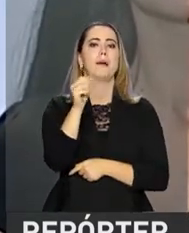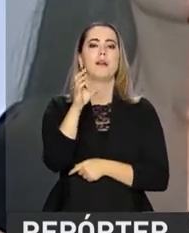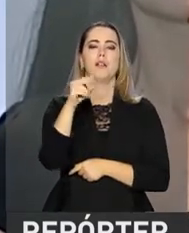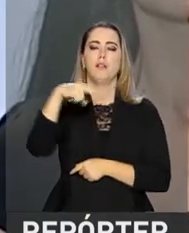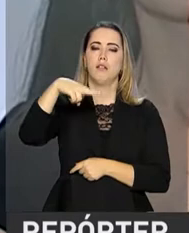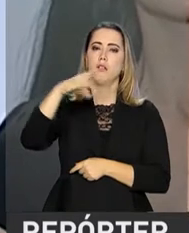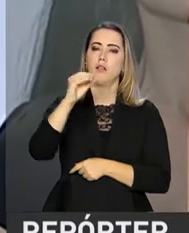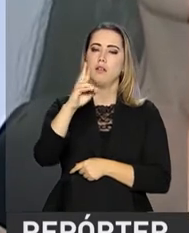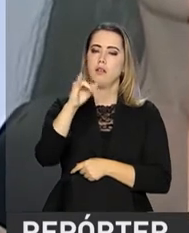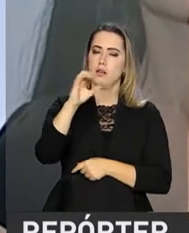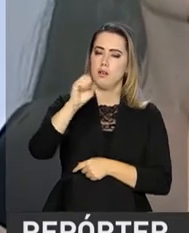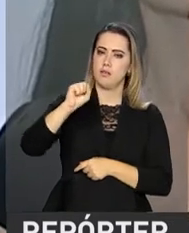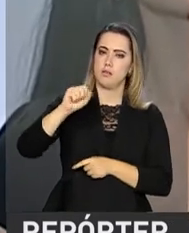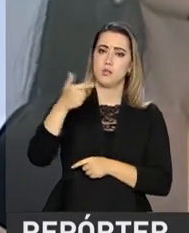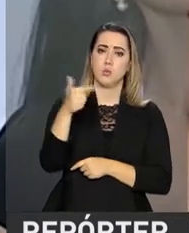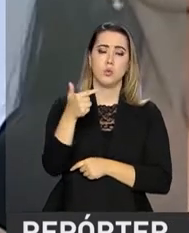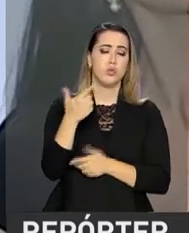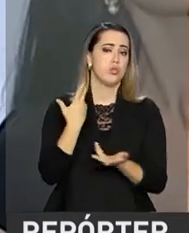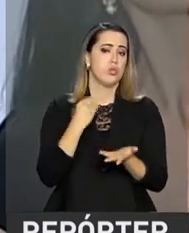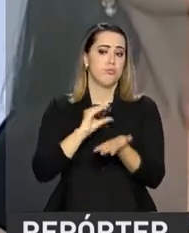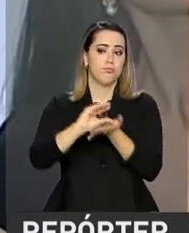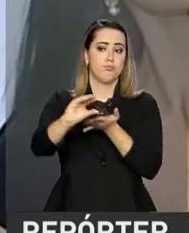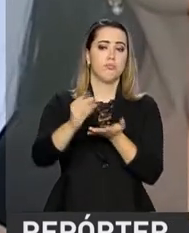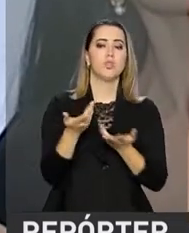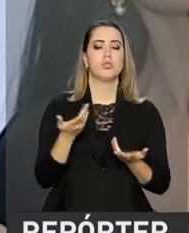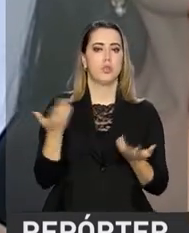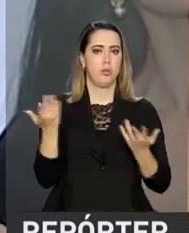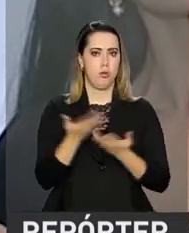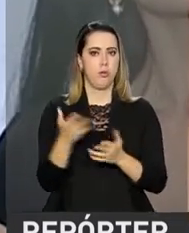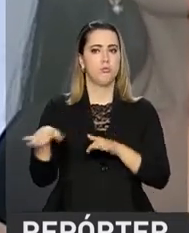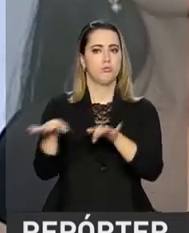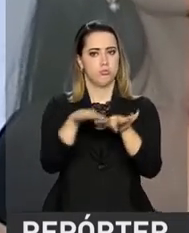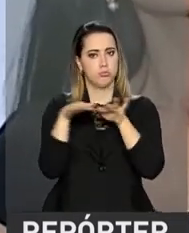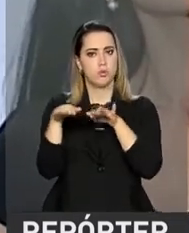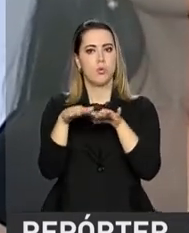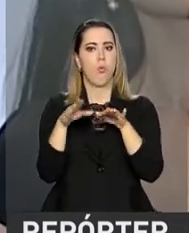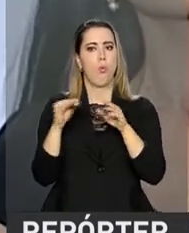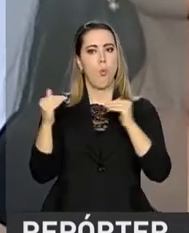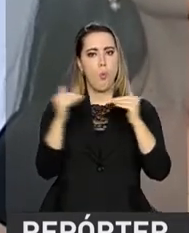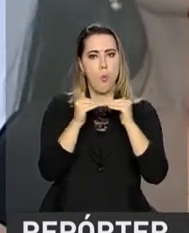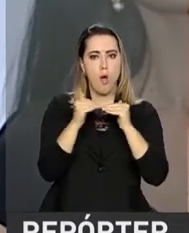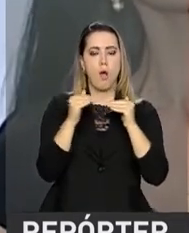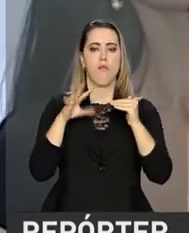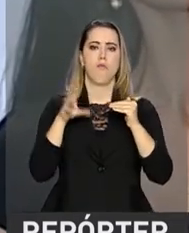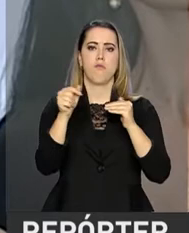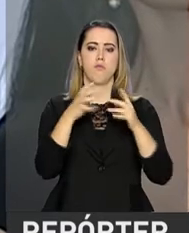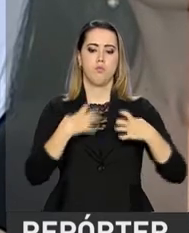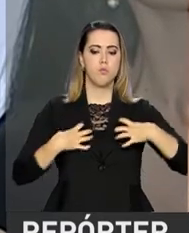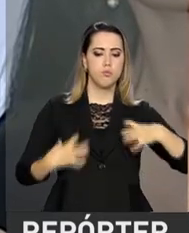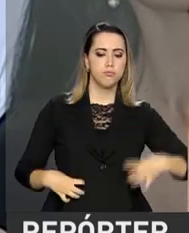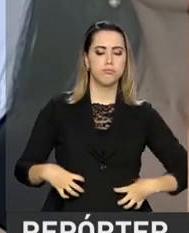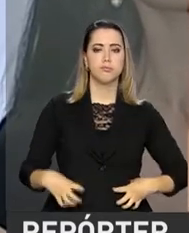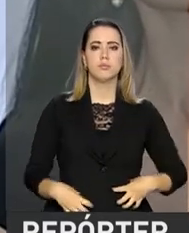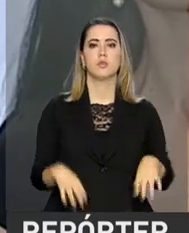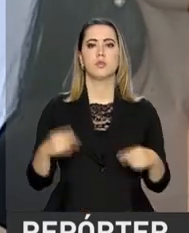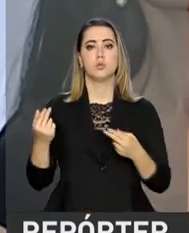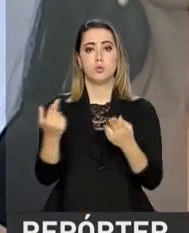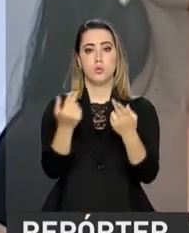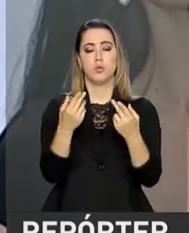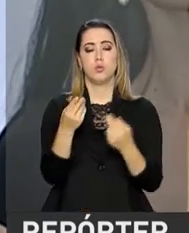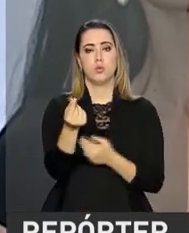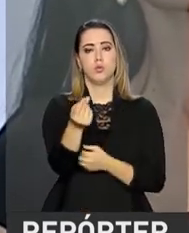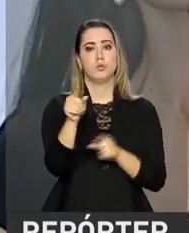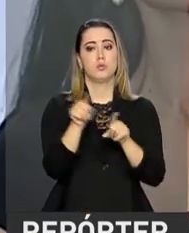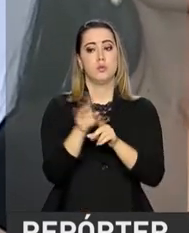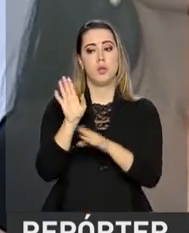que outros transplantes recebeu então nós estamos equalizando esta questão e também investindo no na assistência